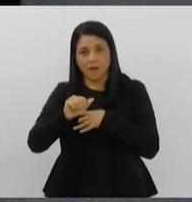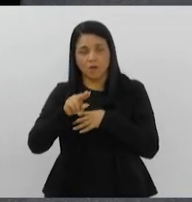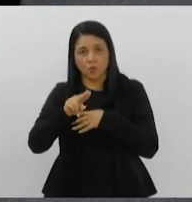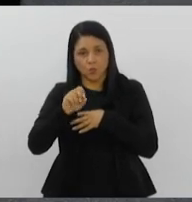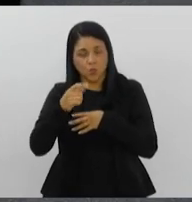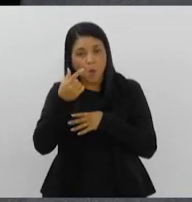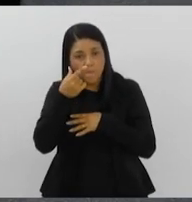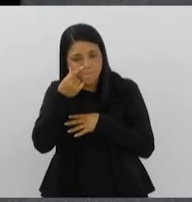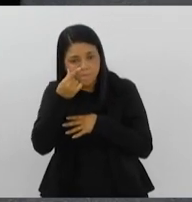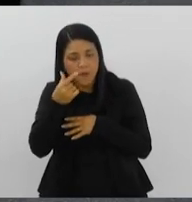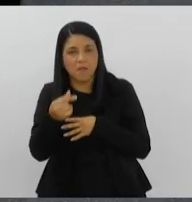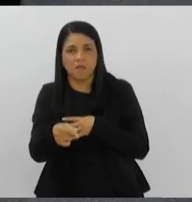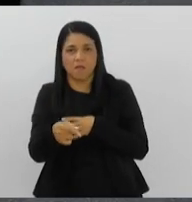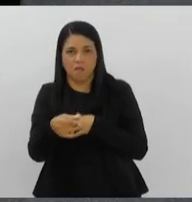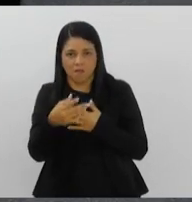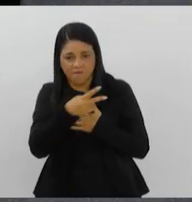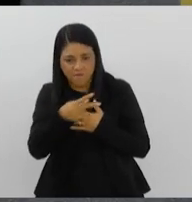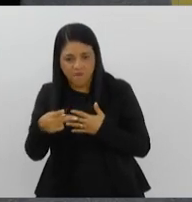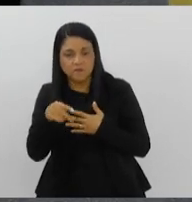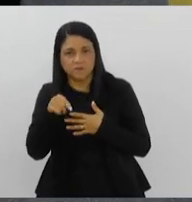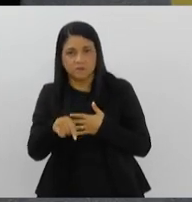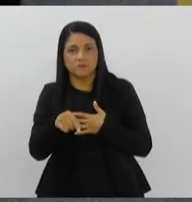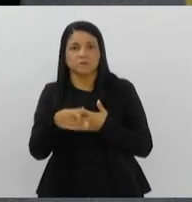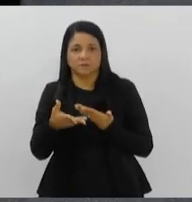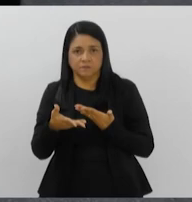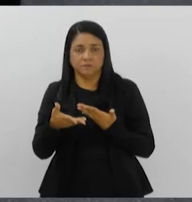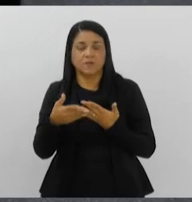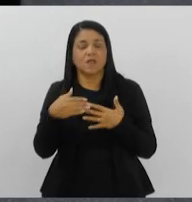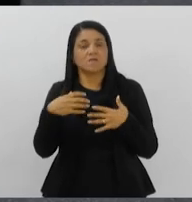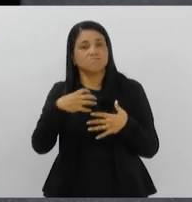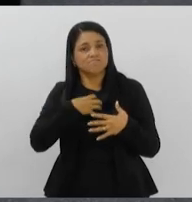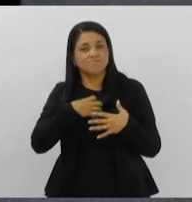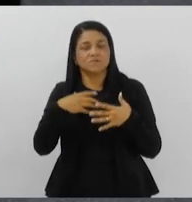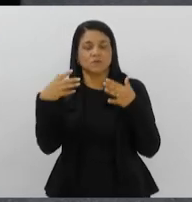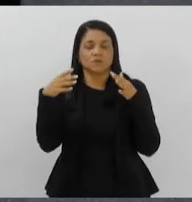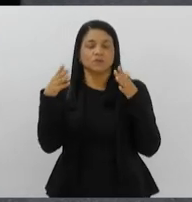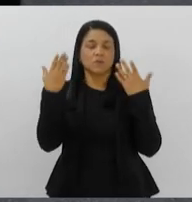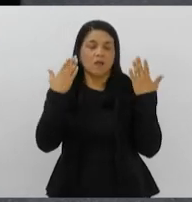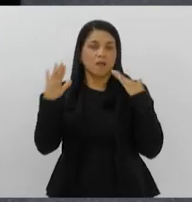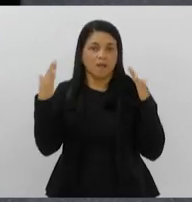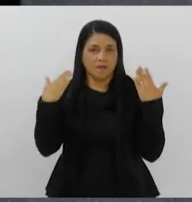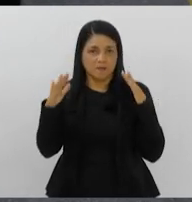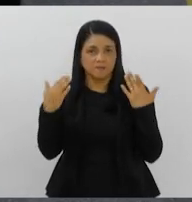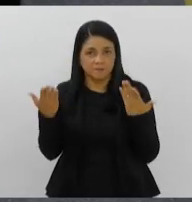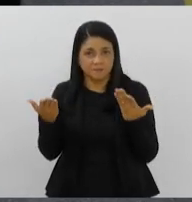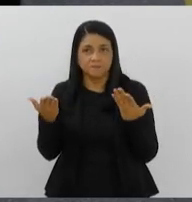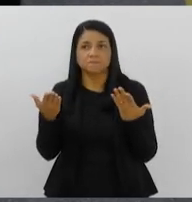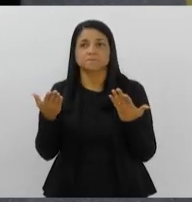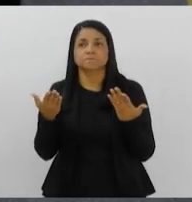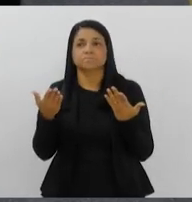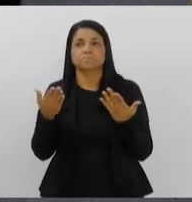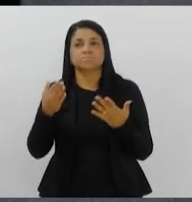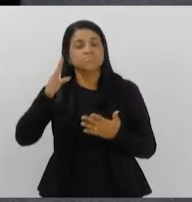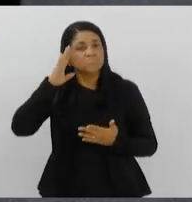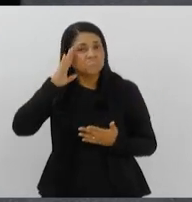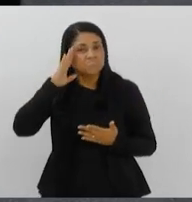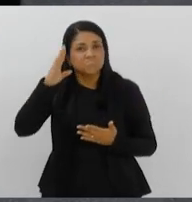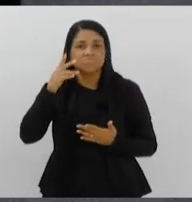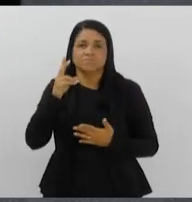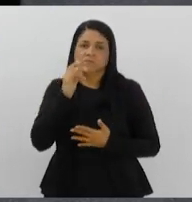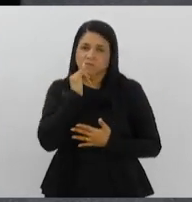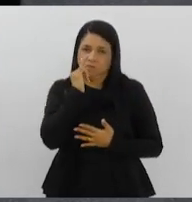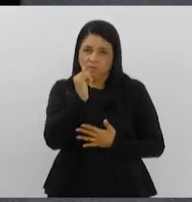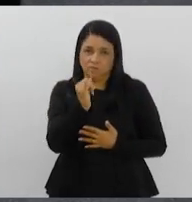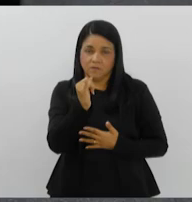difícil, traz aí a gente essa alegria. Lembrando aqui que, principalmente